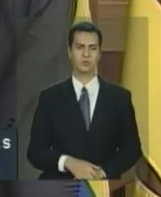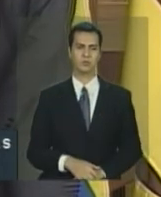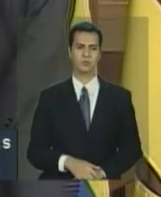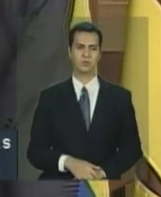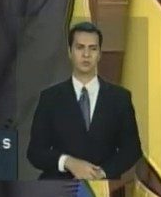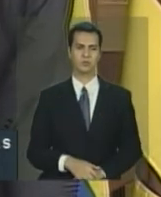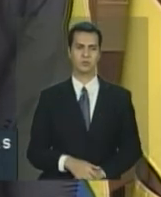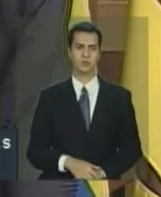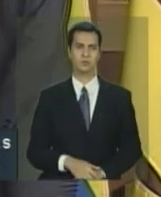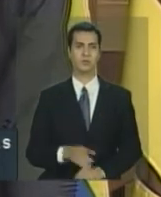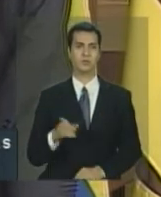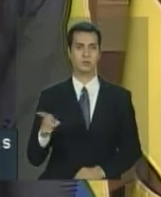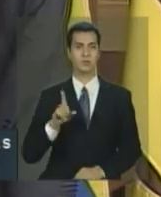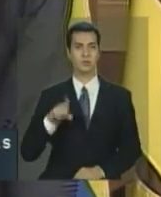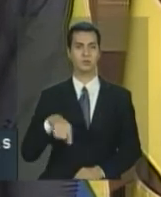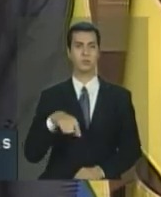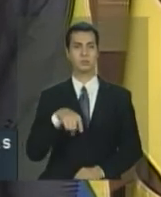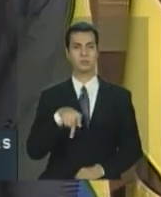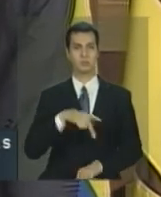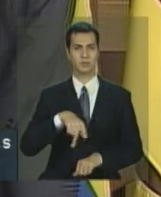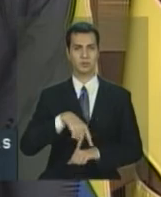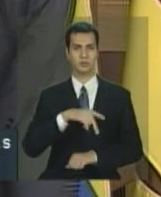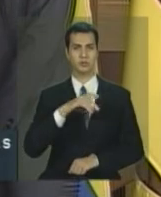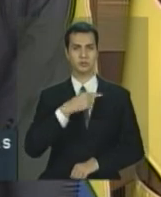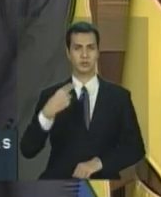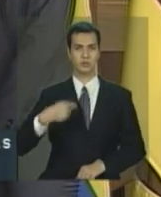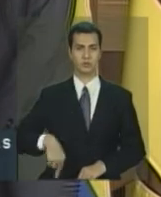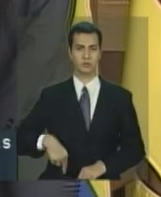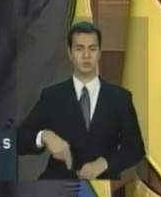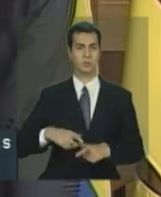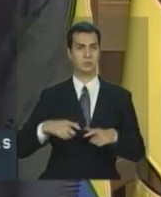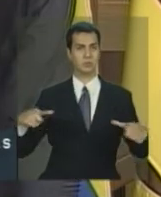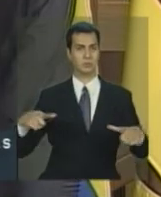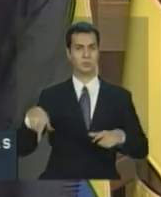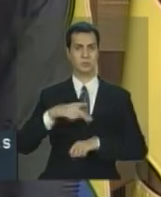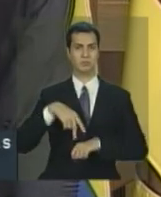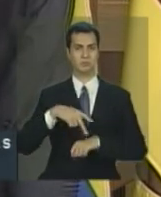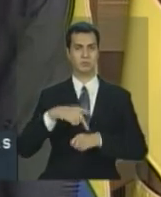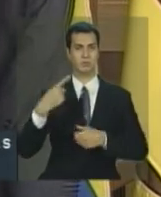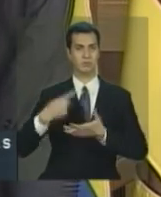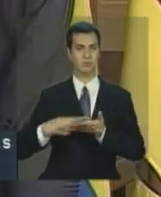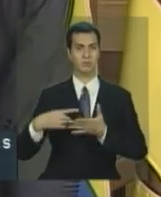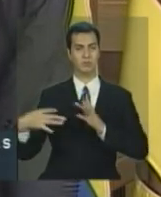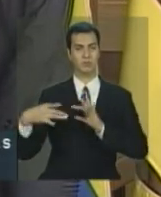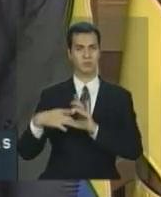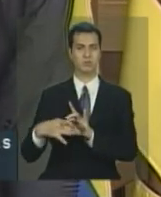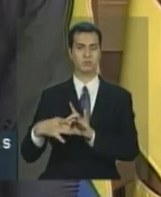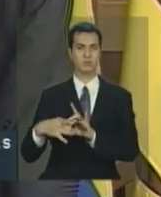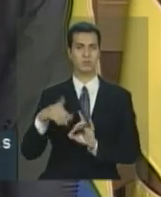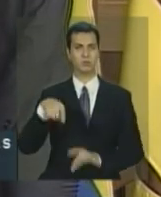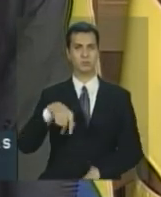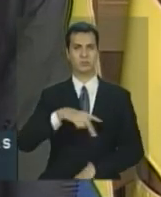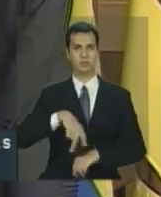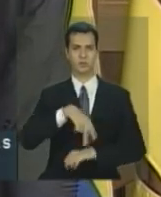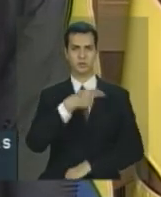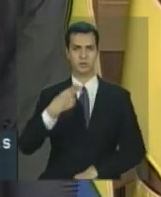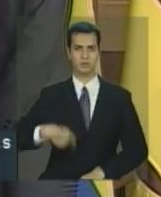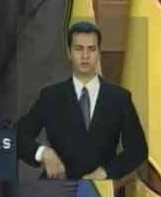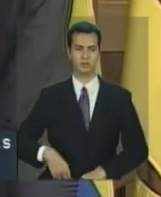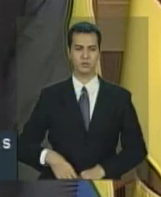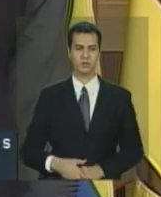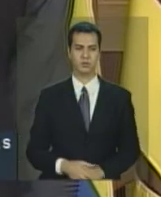maior parceiro na atualidade, o nosso maior país de maior parceria comercial, que é a China.